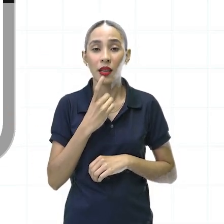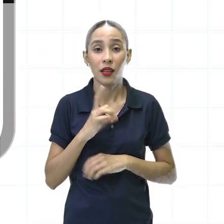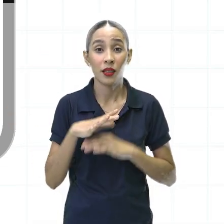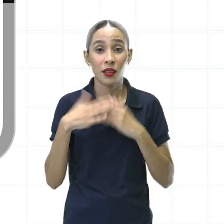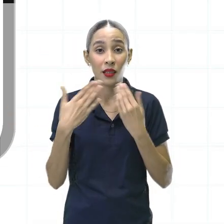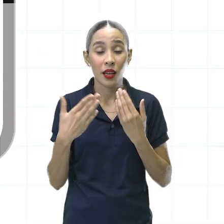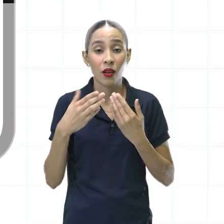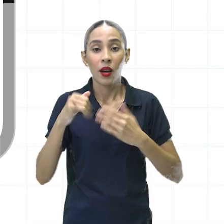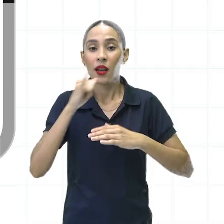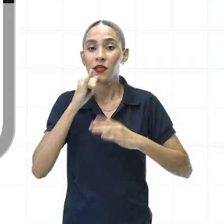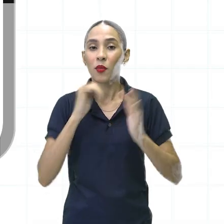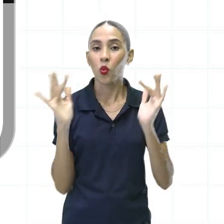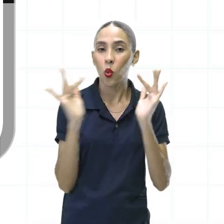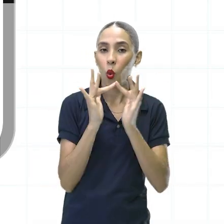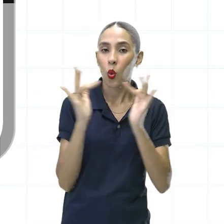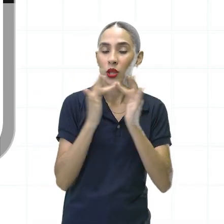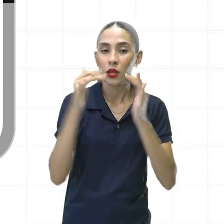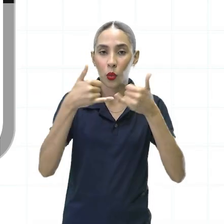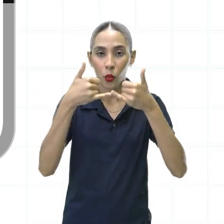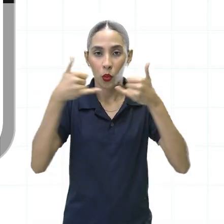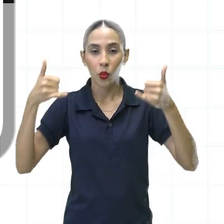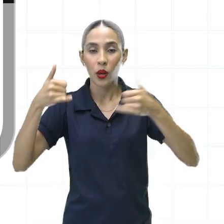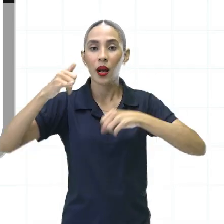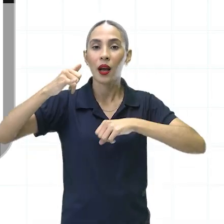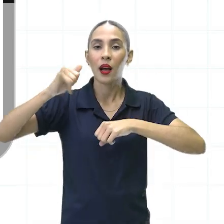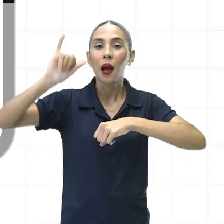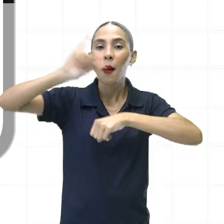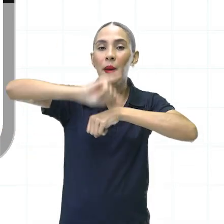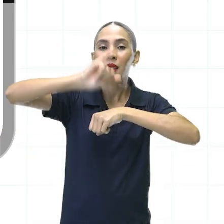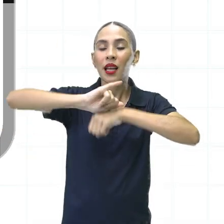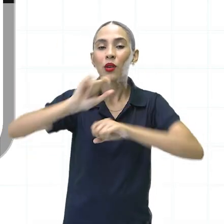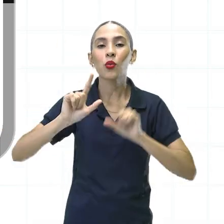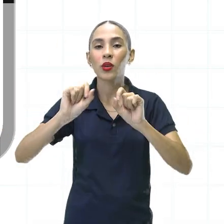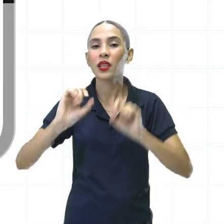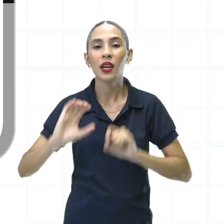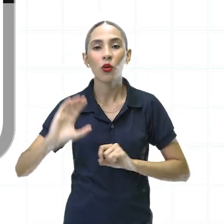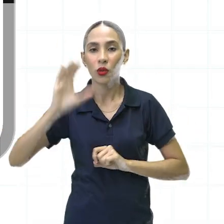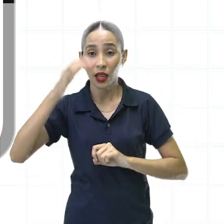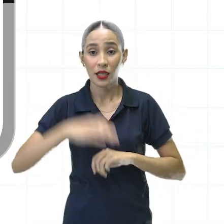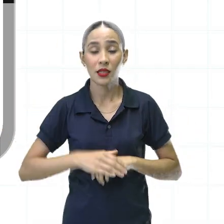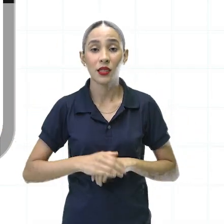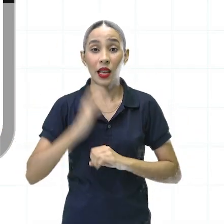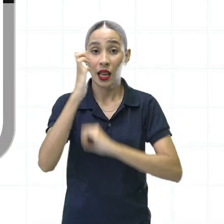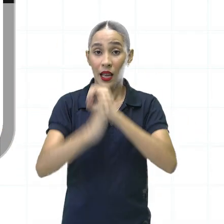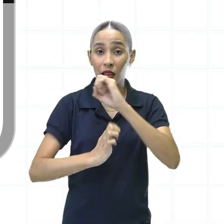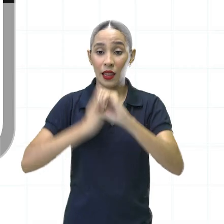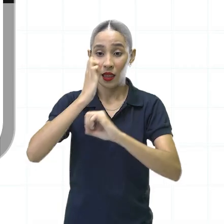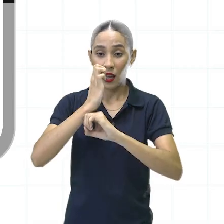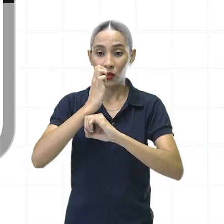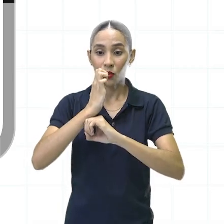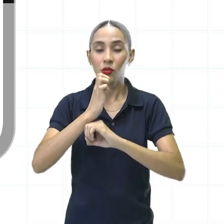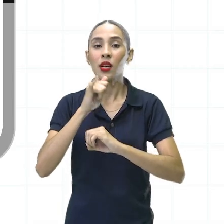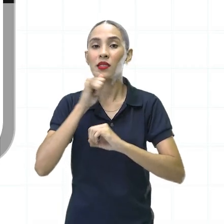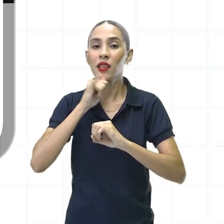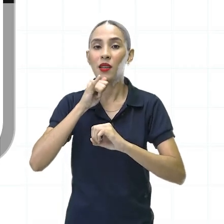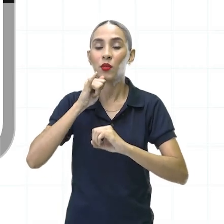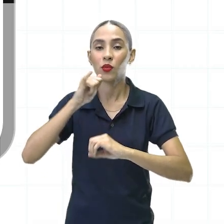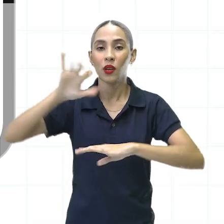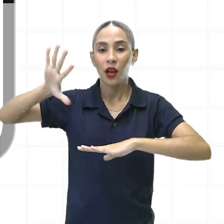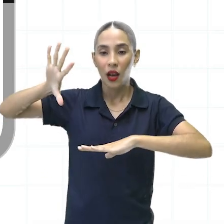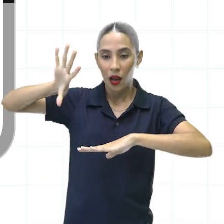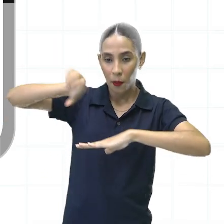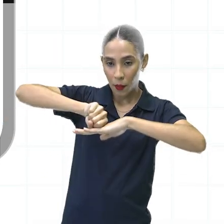quando incide sobre essa superfície metálica, o que que acontece, gente? Elétrons são ejetados,